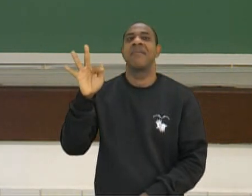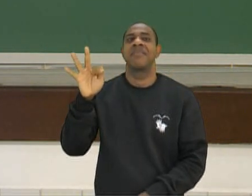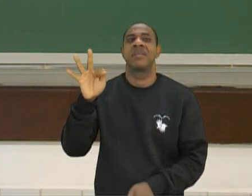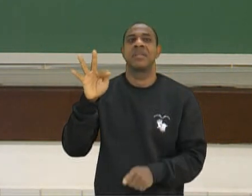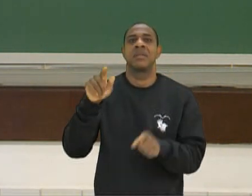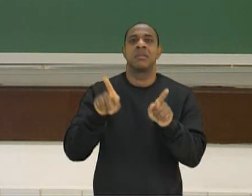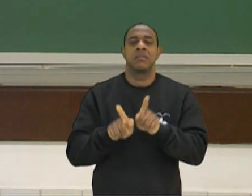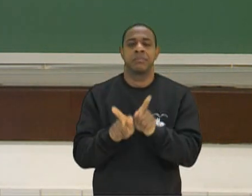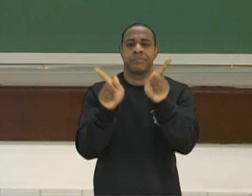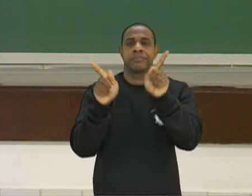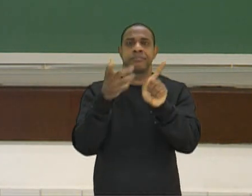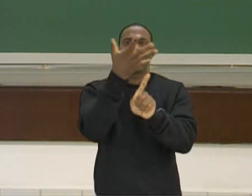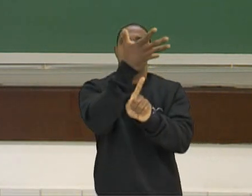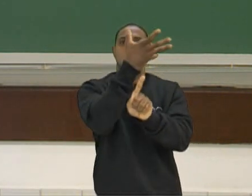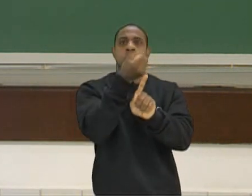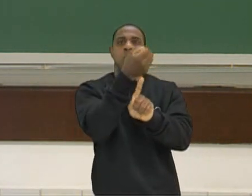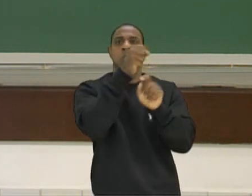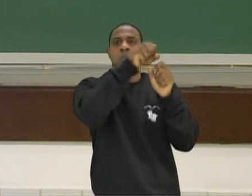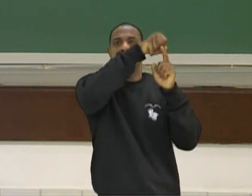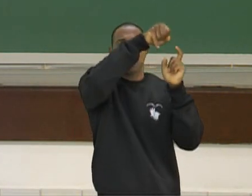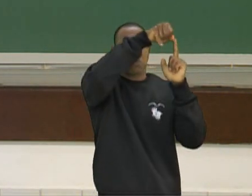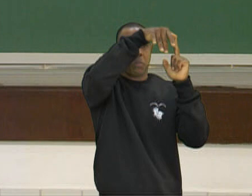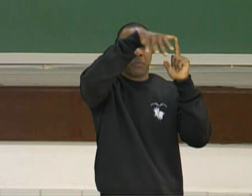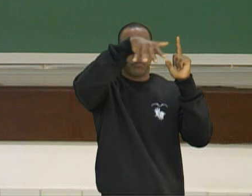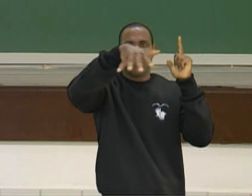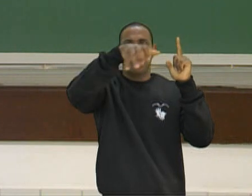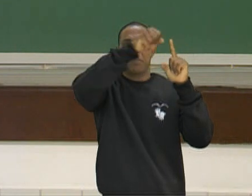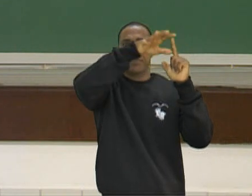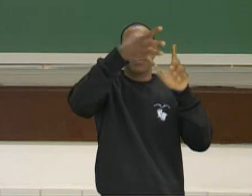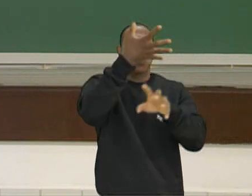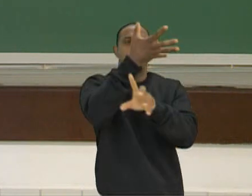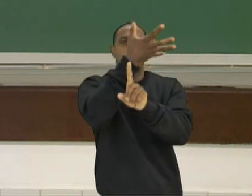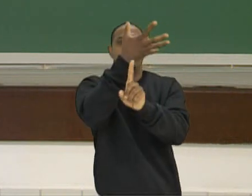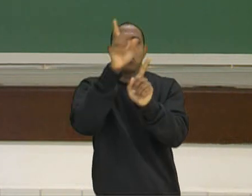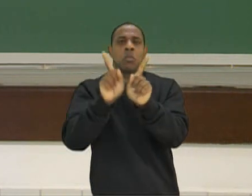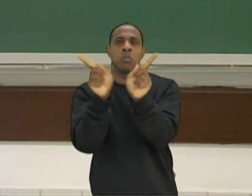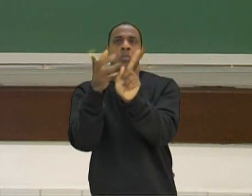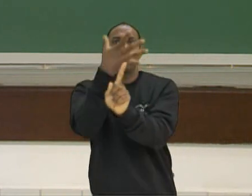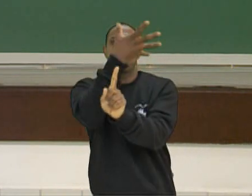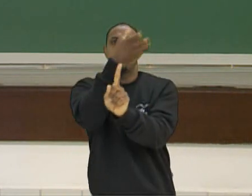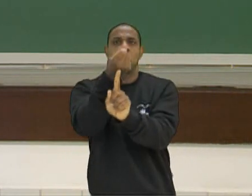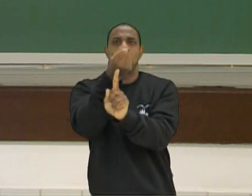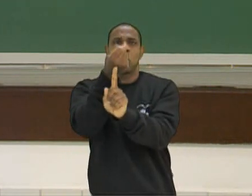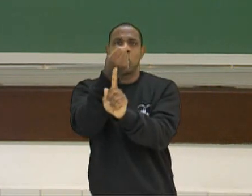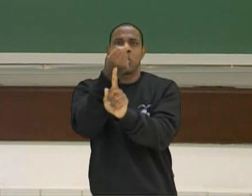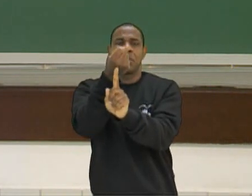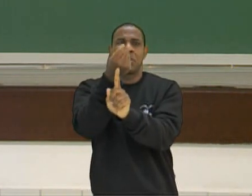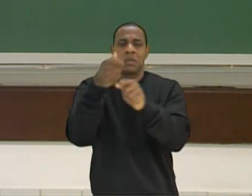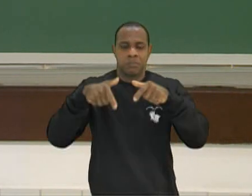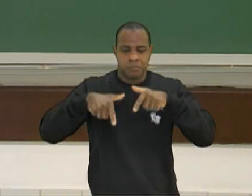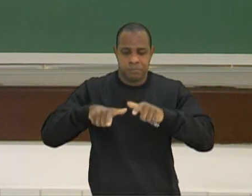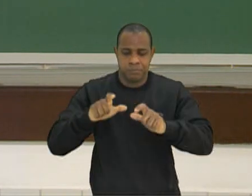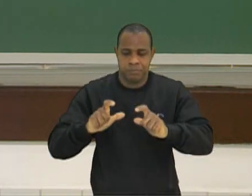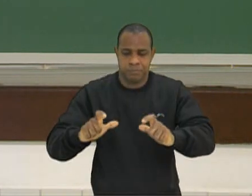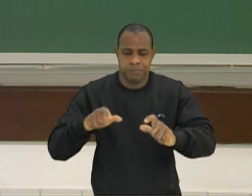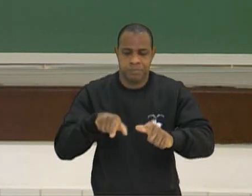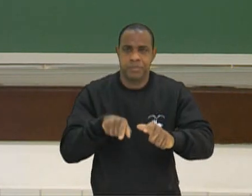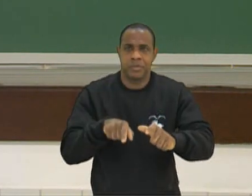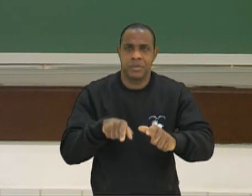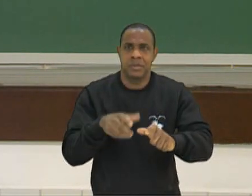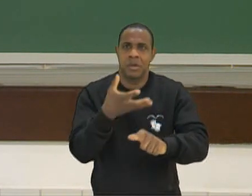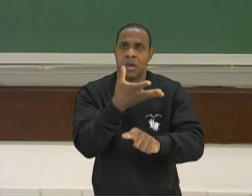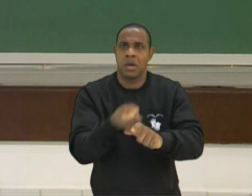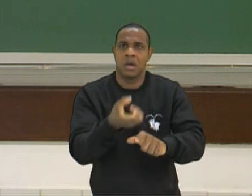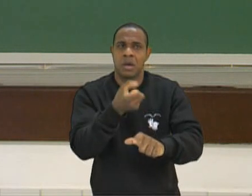recebendo o sinal que vai ter que estar direcionado para um determinado ponto. Em cada cidade, ou pelo menos na maior parte delas, você